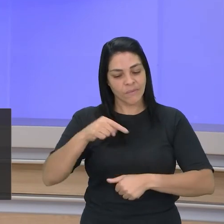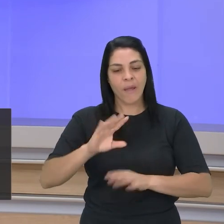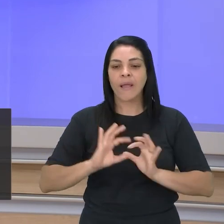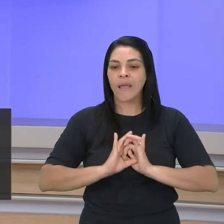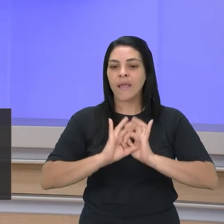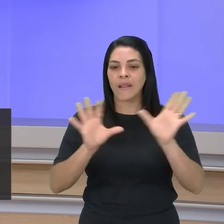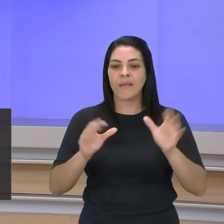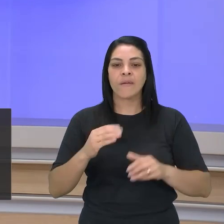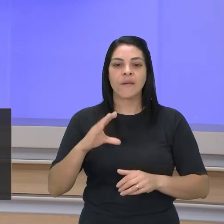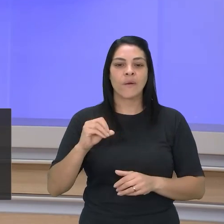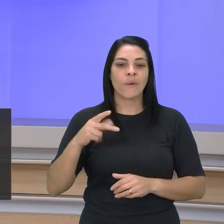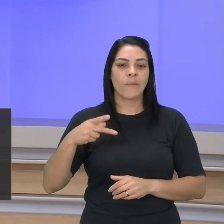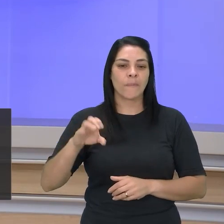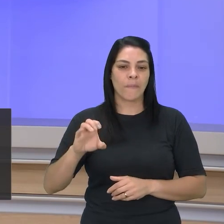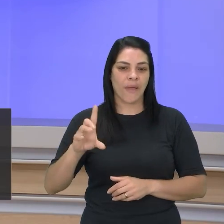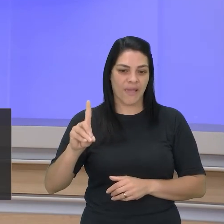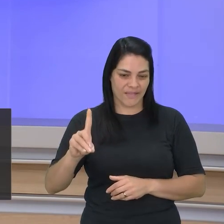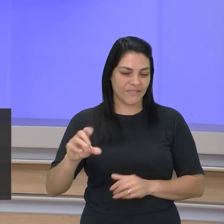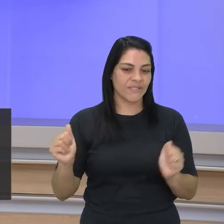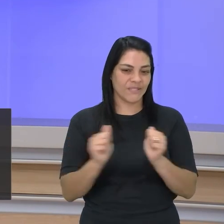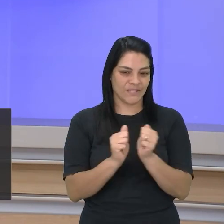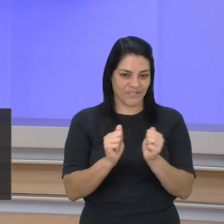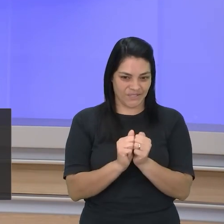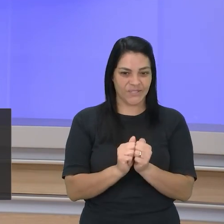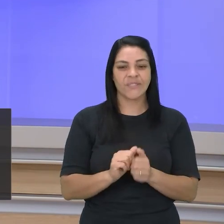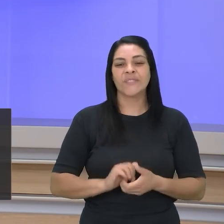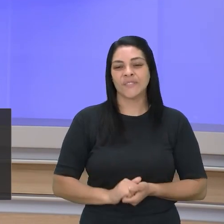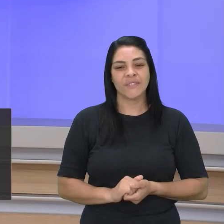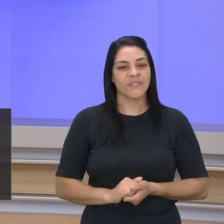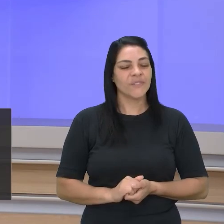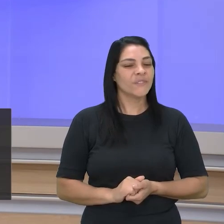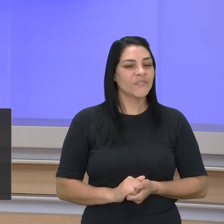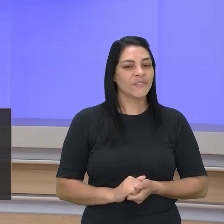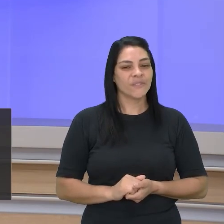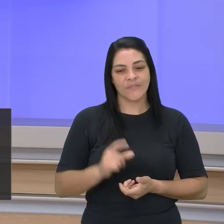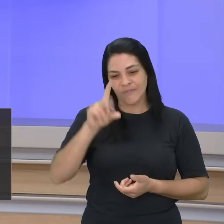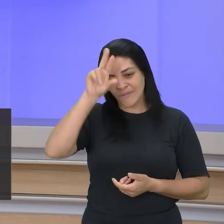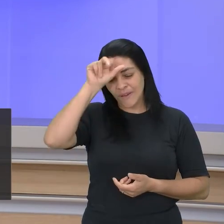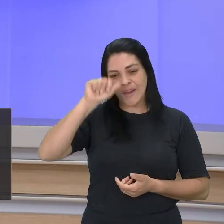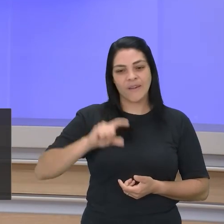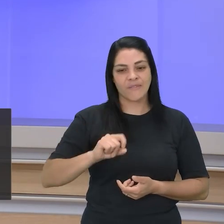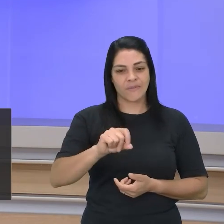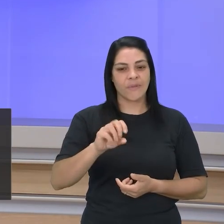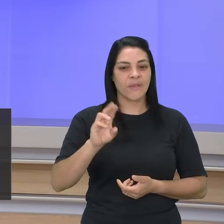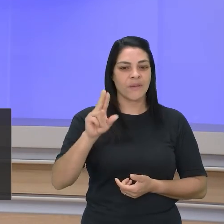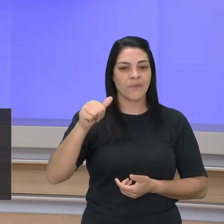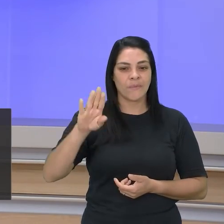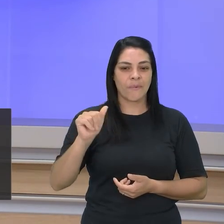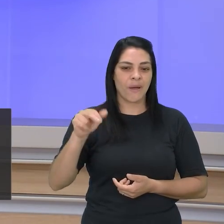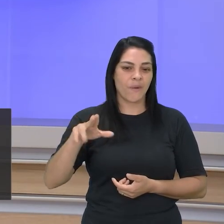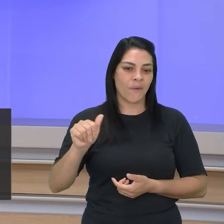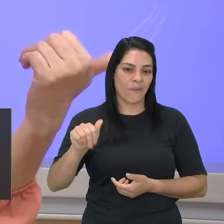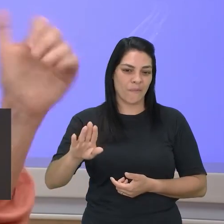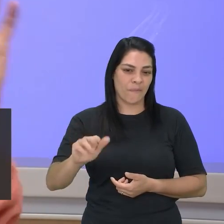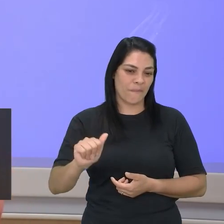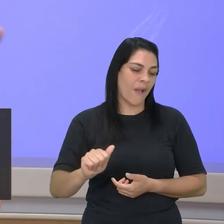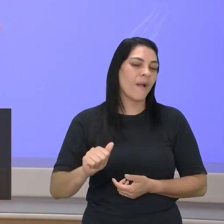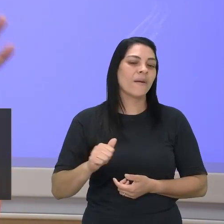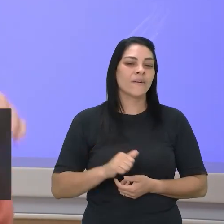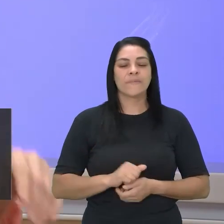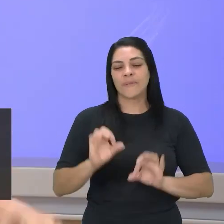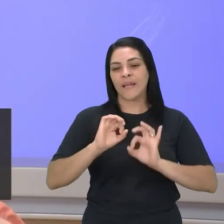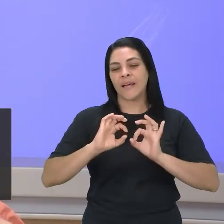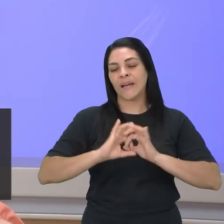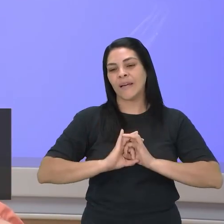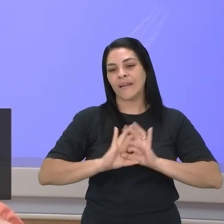disposição na COPED, junto com Gabriela no Formigas de Embaúba e Terezinha aqui, para eventuais dúvidas. Gabriela, quer dar